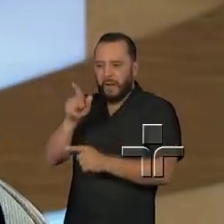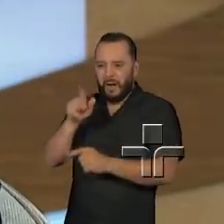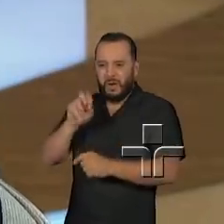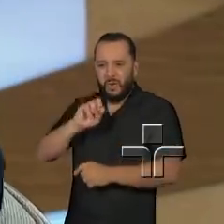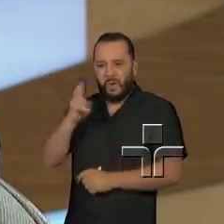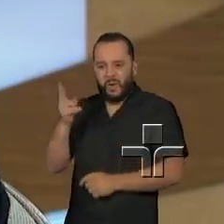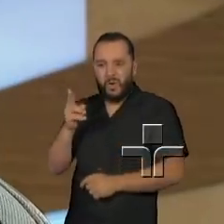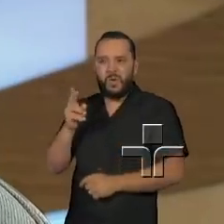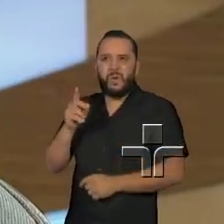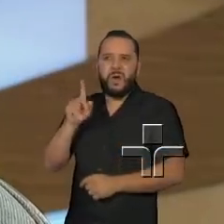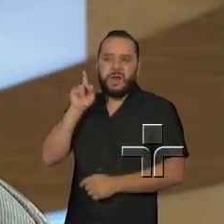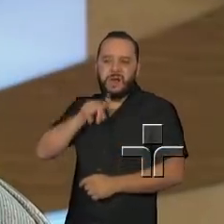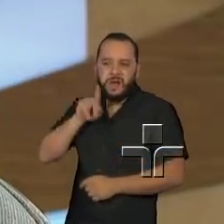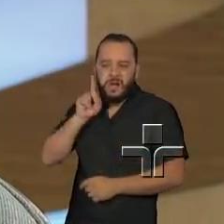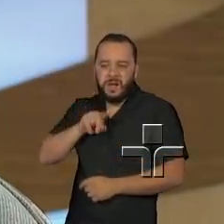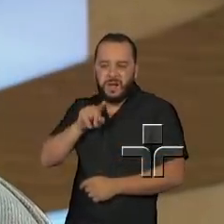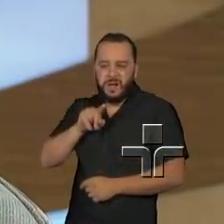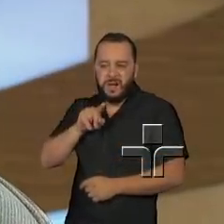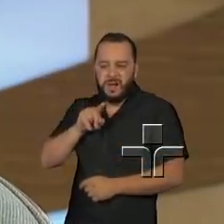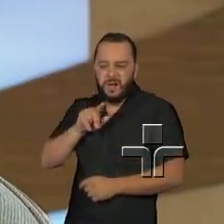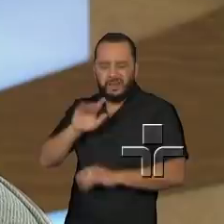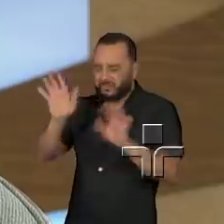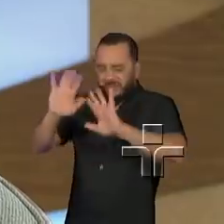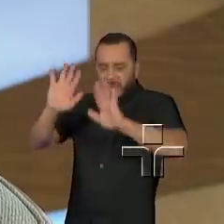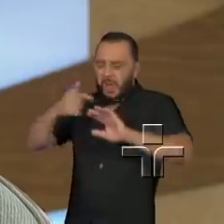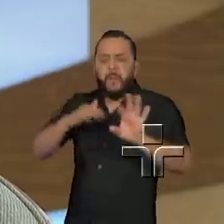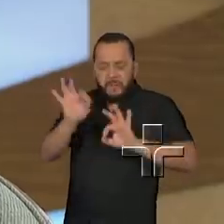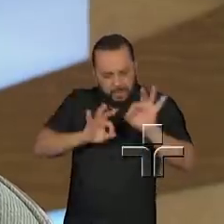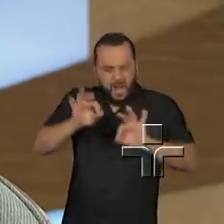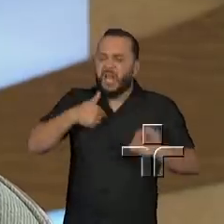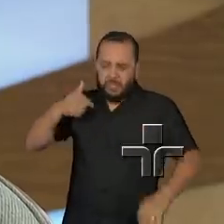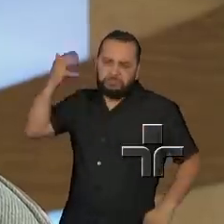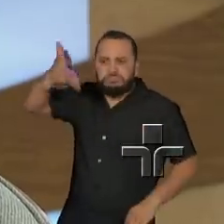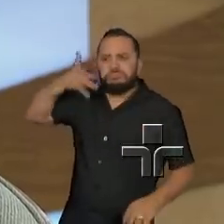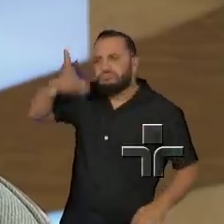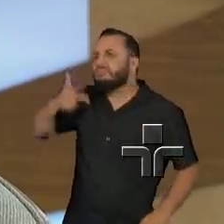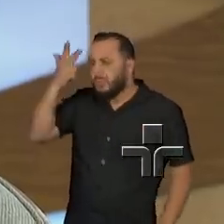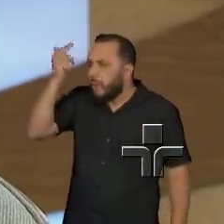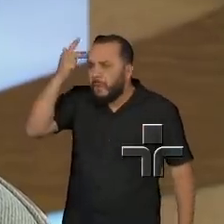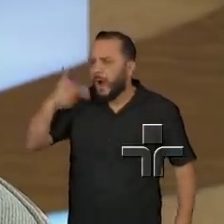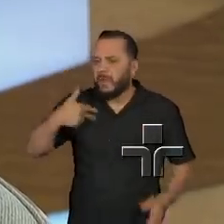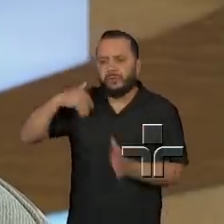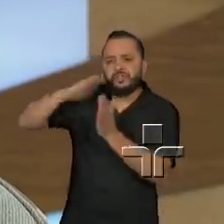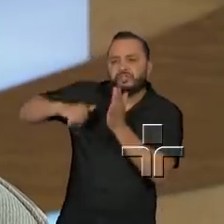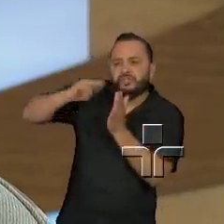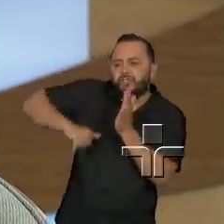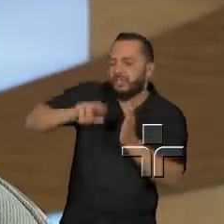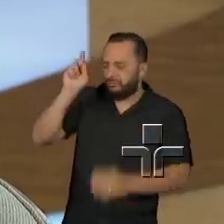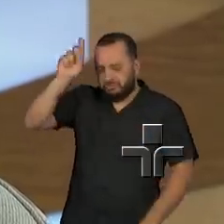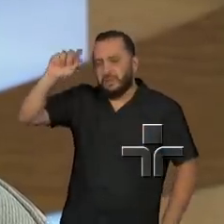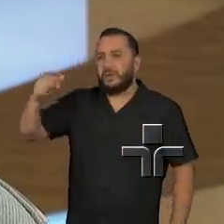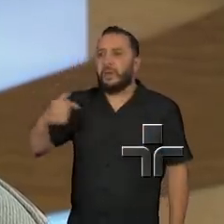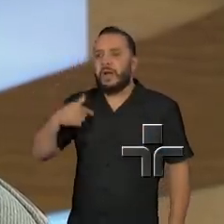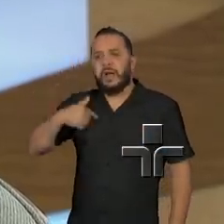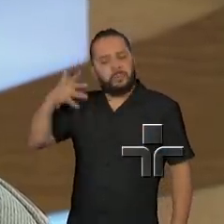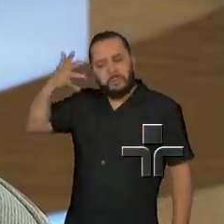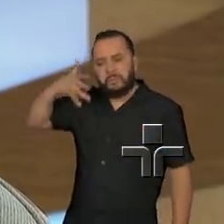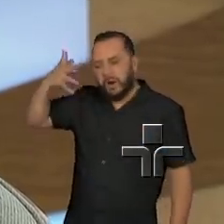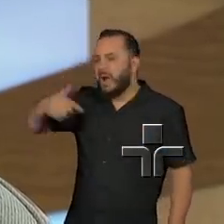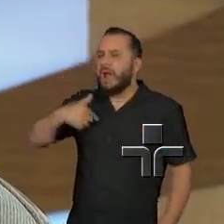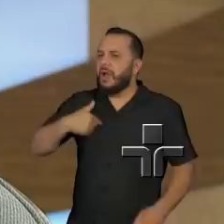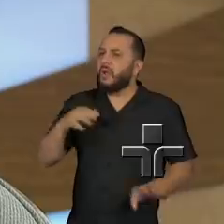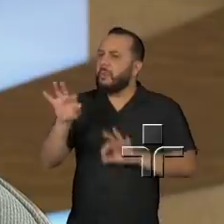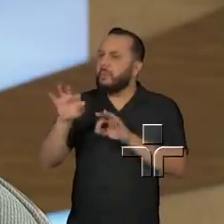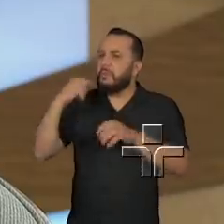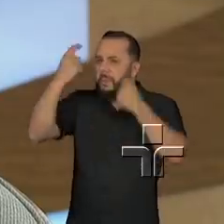Não. Eu vou falar exatamente aquilo que eu me preparei para falar. E falei. E eu falei depois para a imprensa que realmente isso não me preocupa nem me incomoda. O